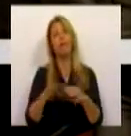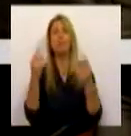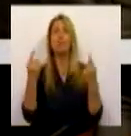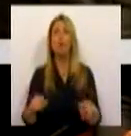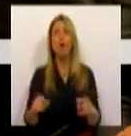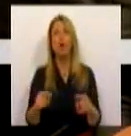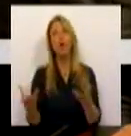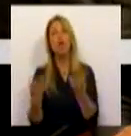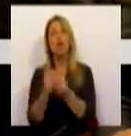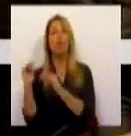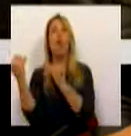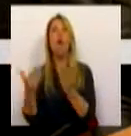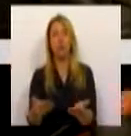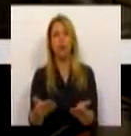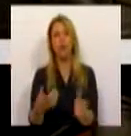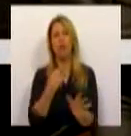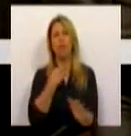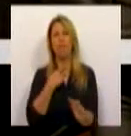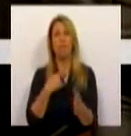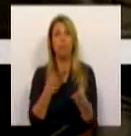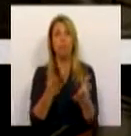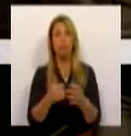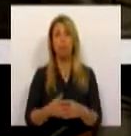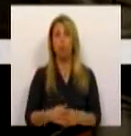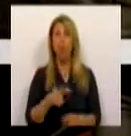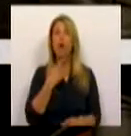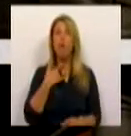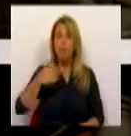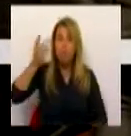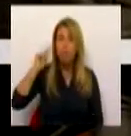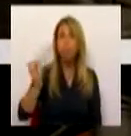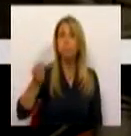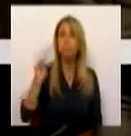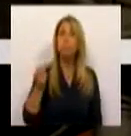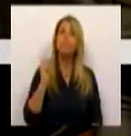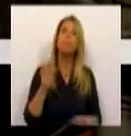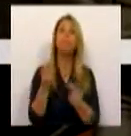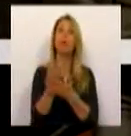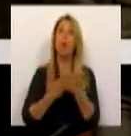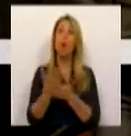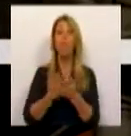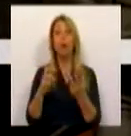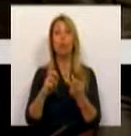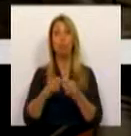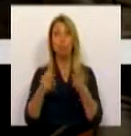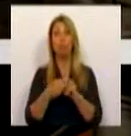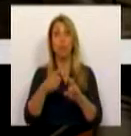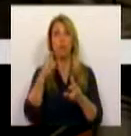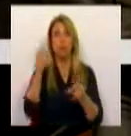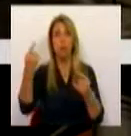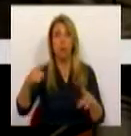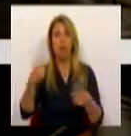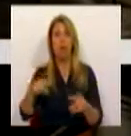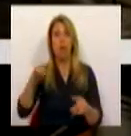da oferta é um vício, e é um vício que durante muitos anos a economia portuguesa sofreu, especialmente durante